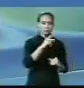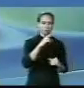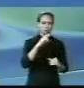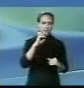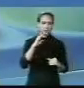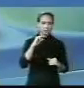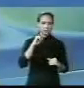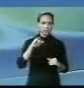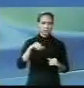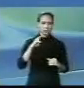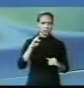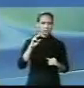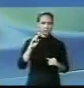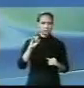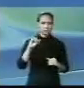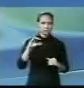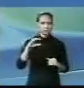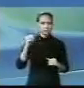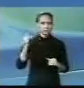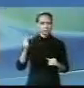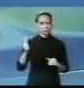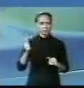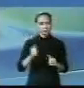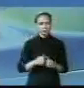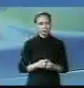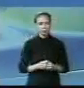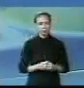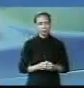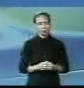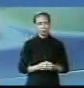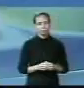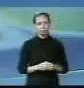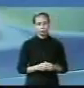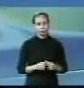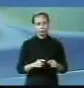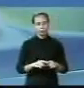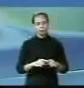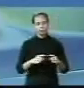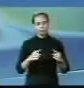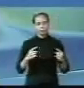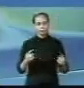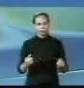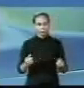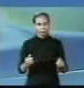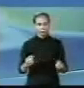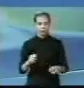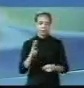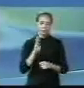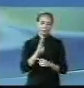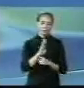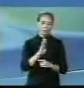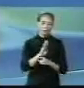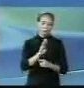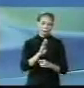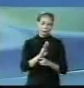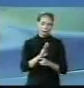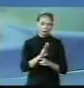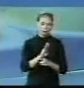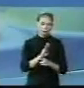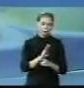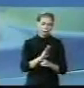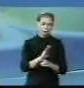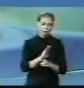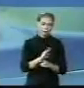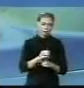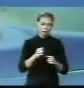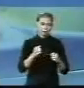recaiu então sobre o serviço de proxy, que fez com que ele pudesse ser utilizado aí de forma muito mais abrangente